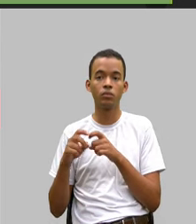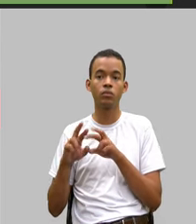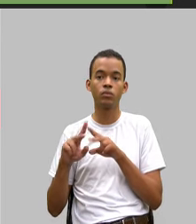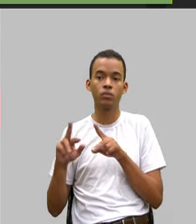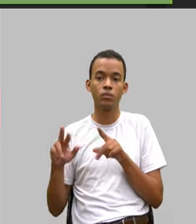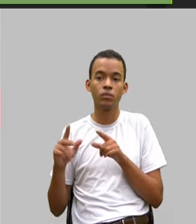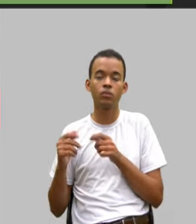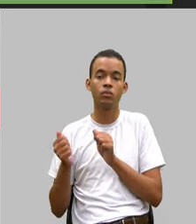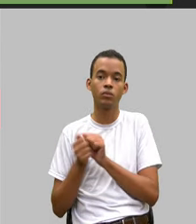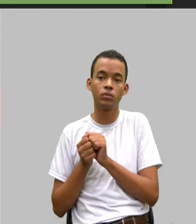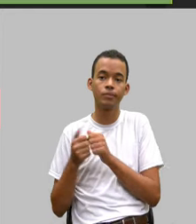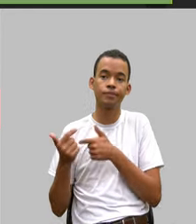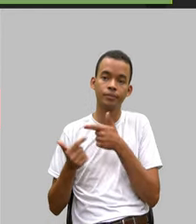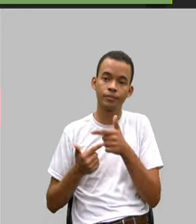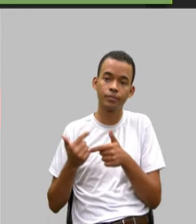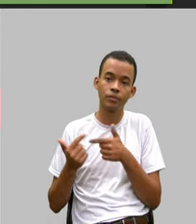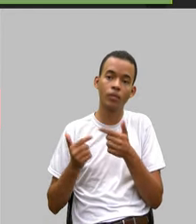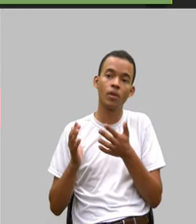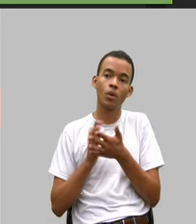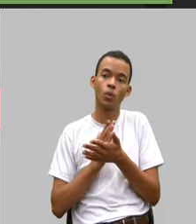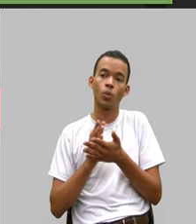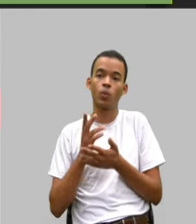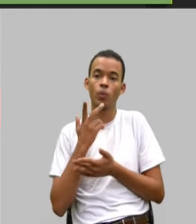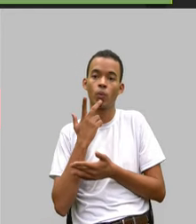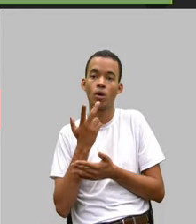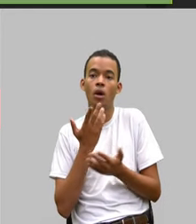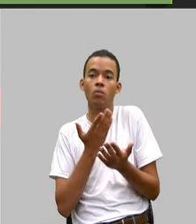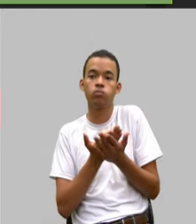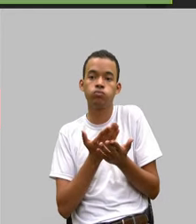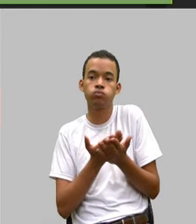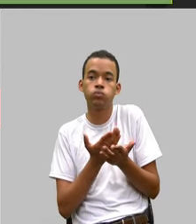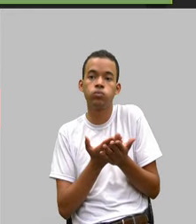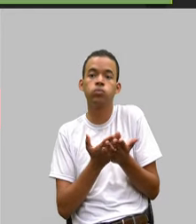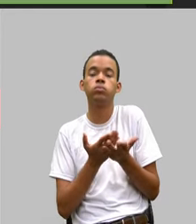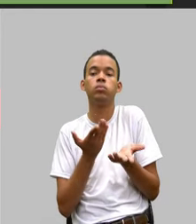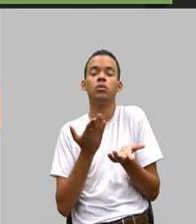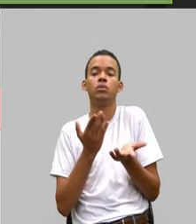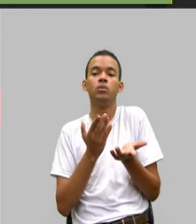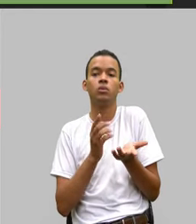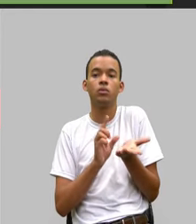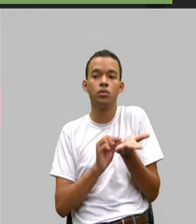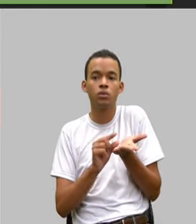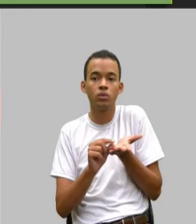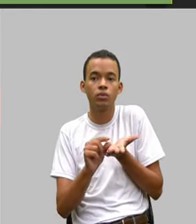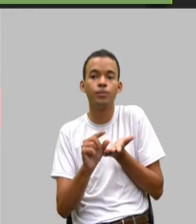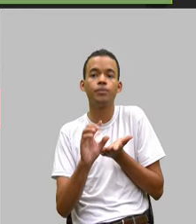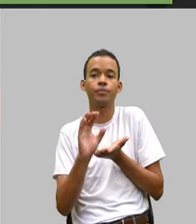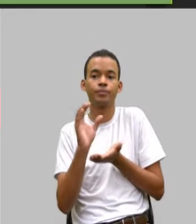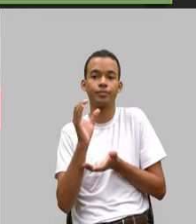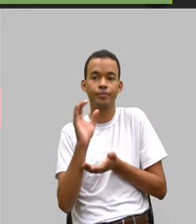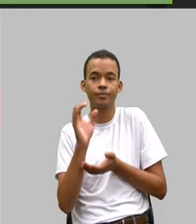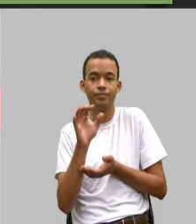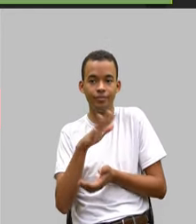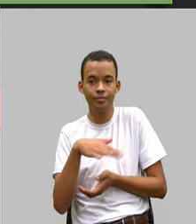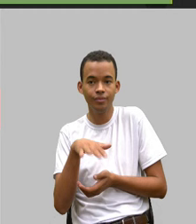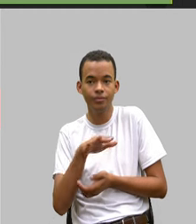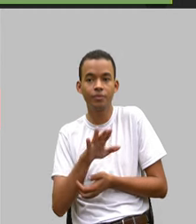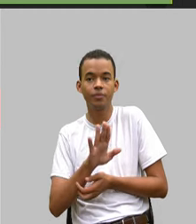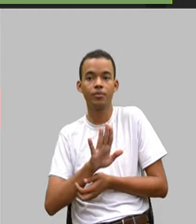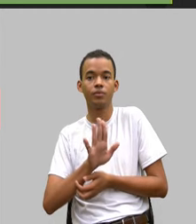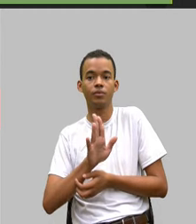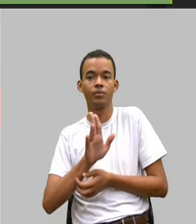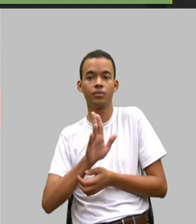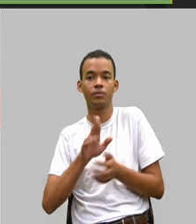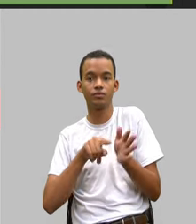científicos a respeito da canabis né então eh a gente sabe que existem diferentes tipos de evidência científica